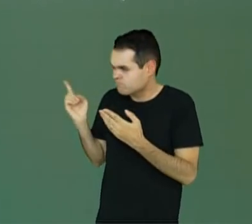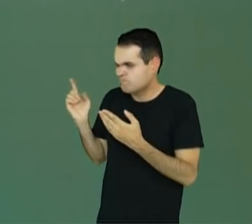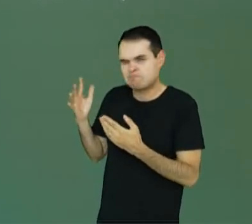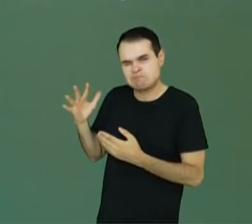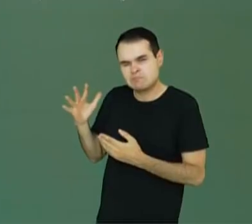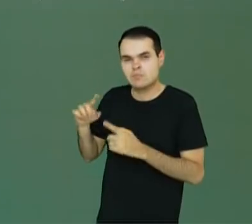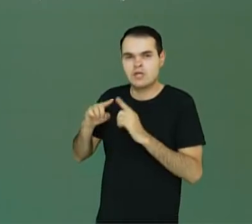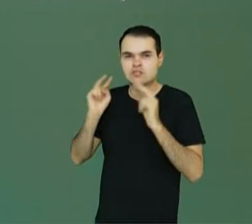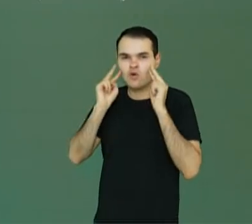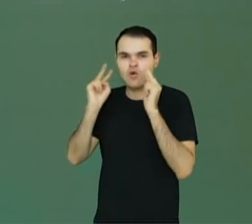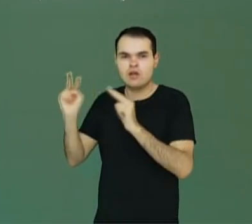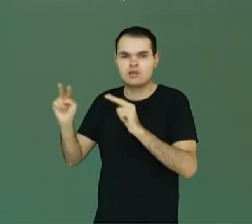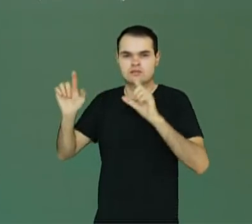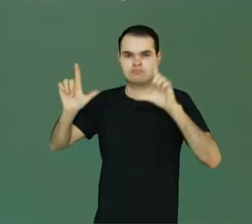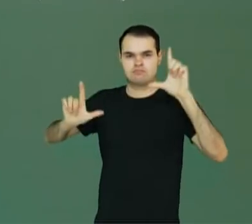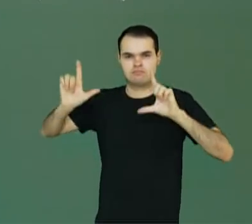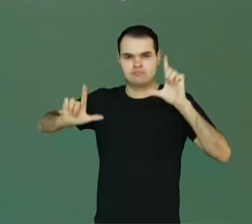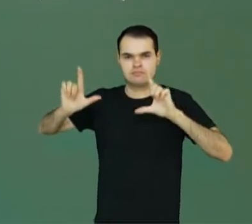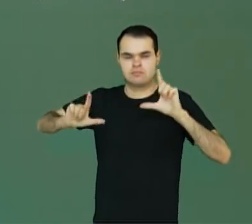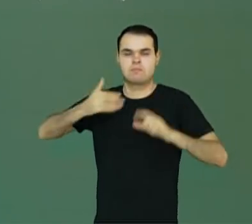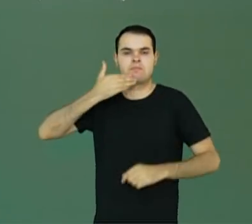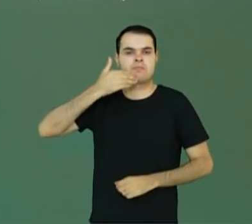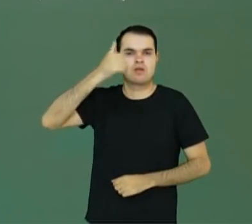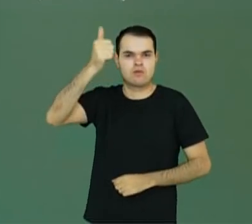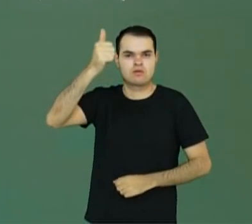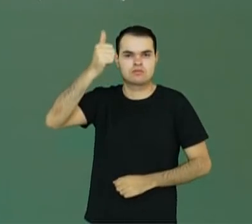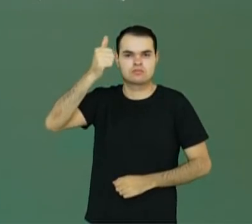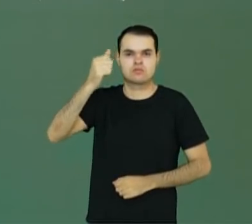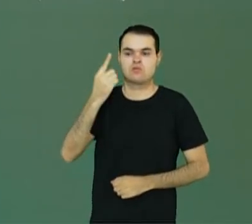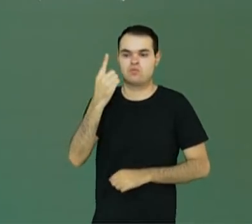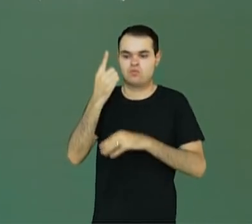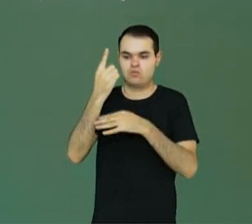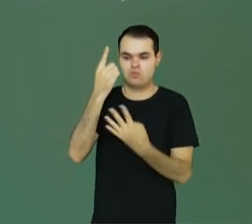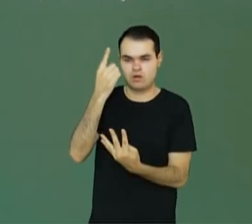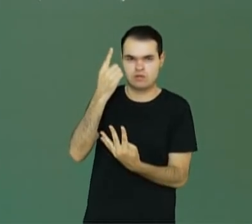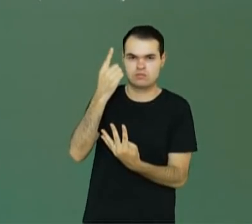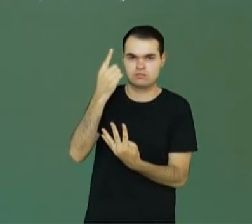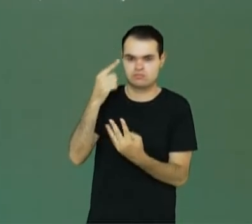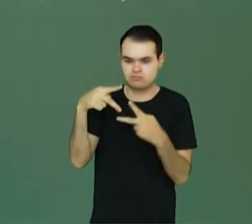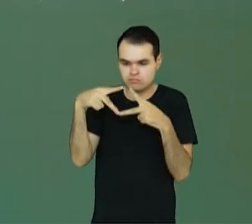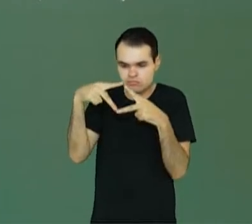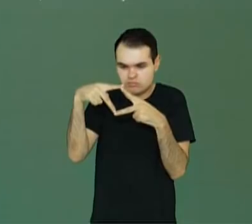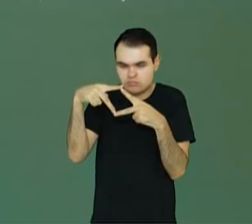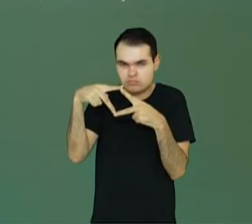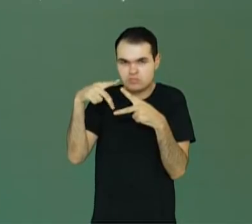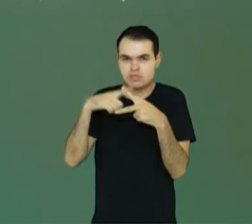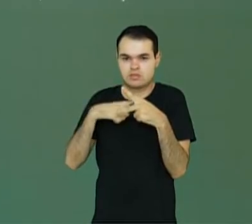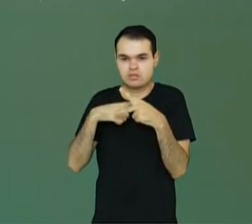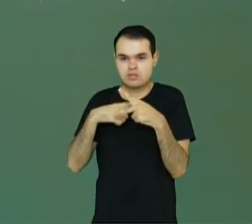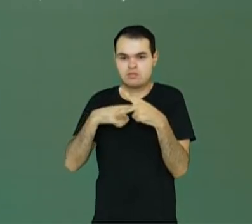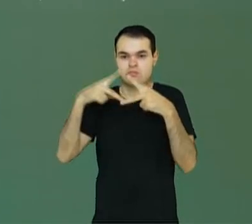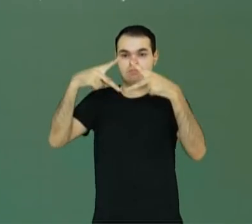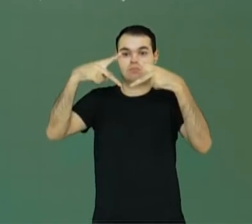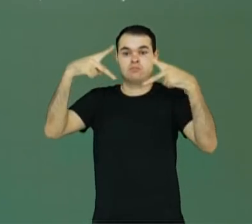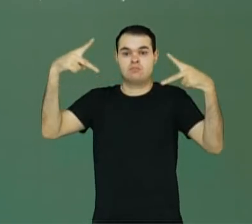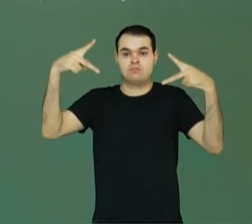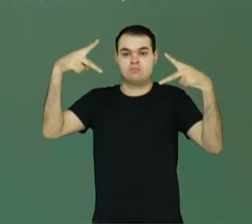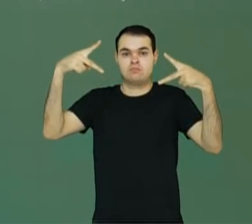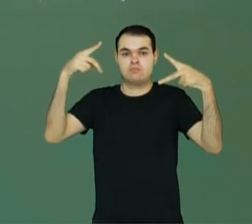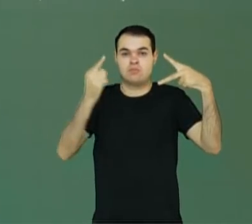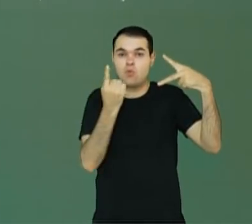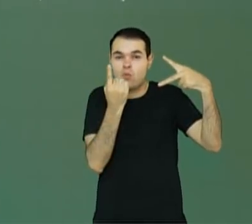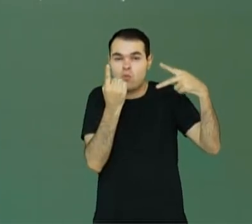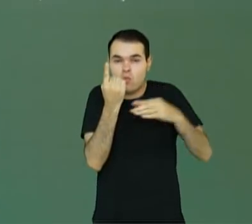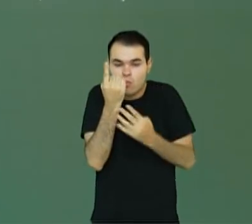tela, ele aparece melhor, ó. Este aqui é 1/4 do losango grande. Com isso, o que eu